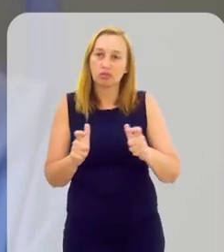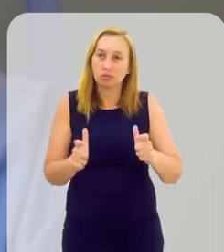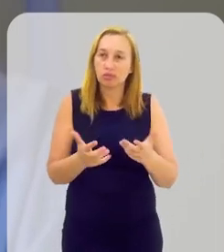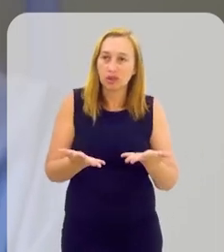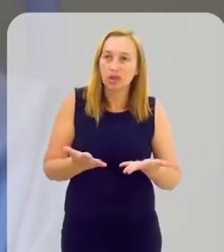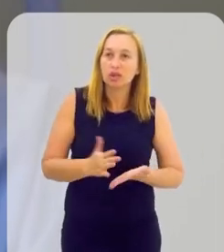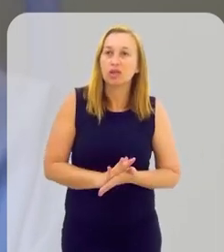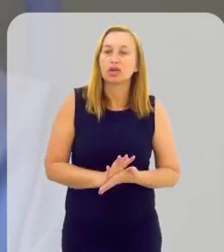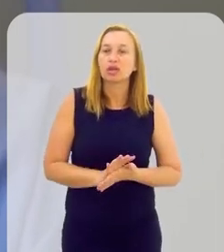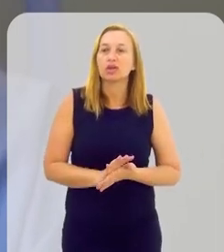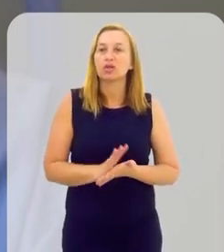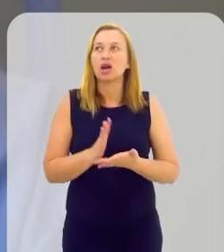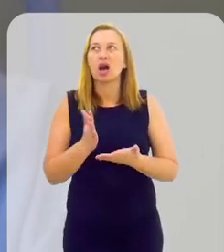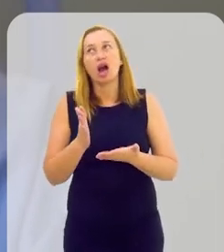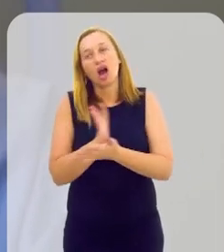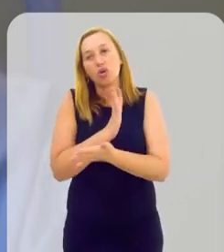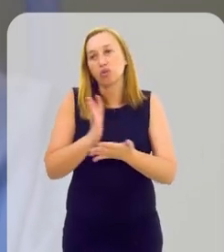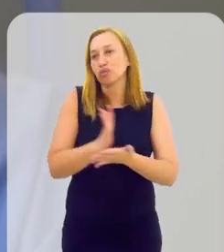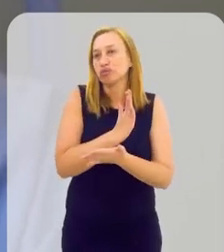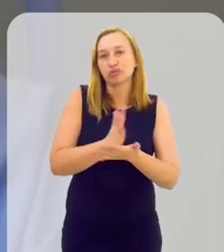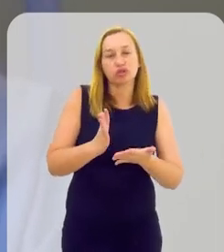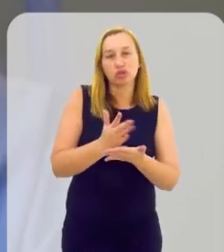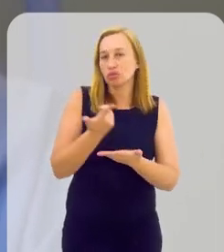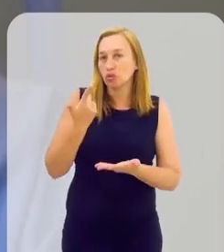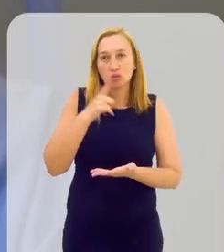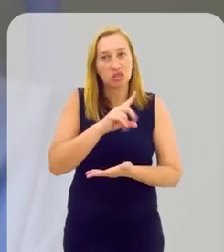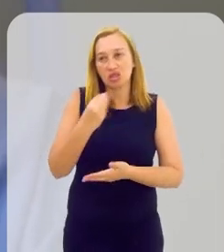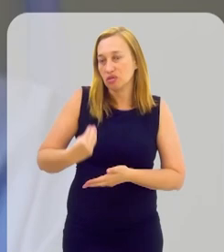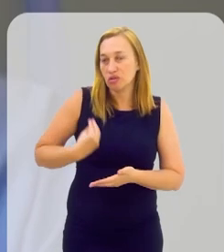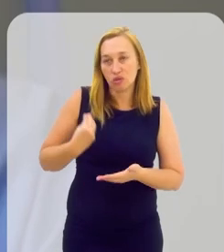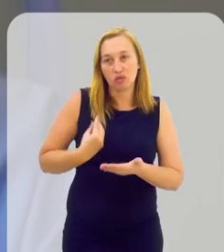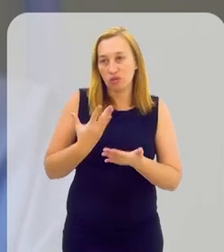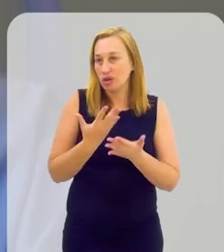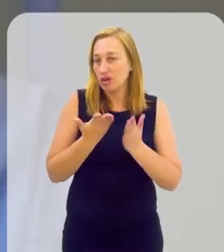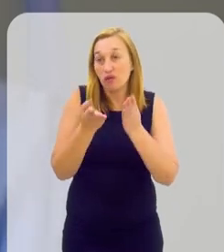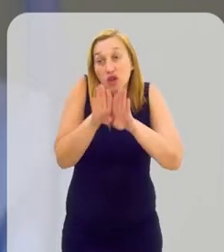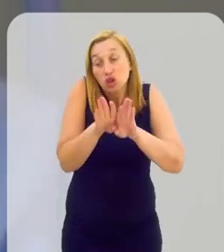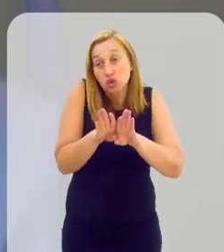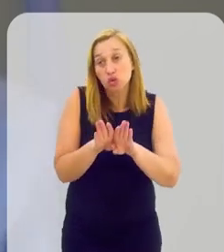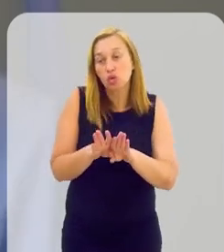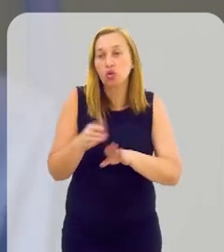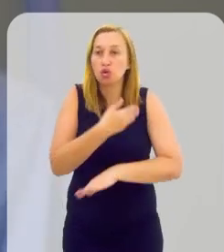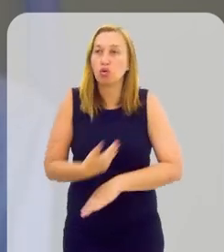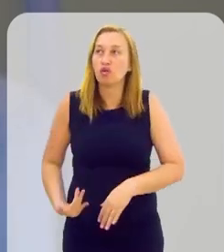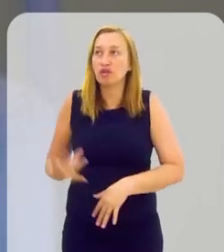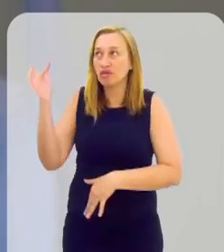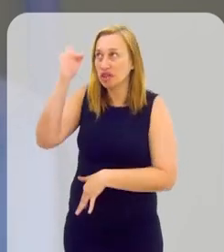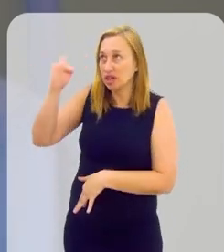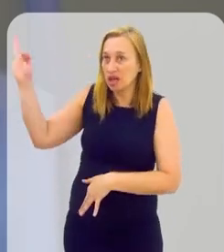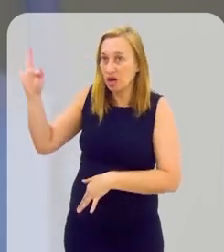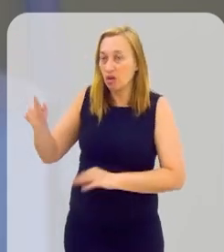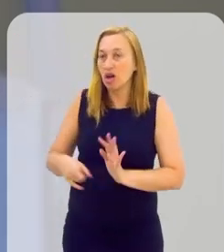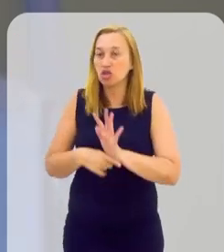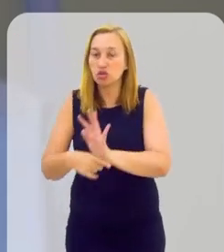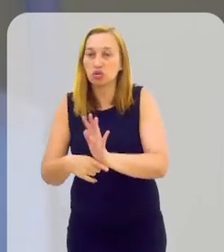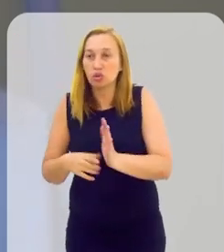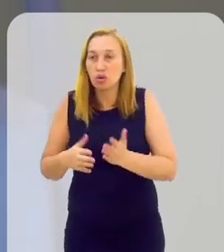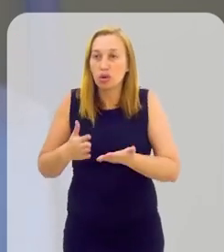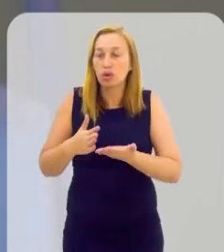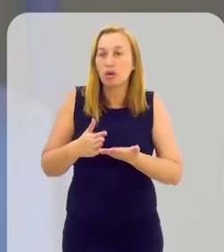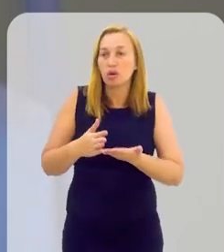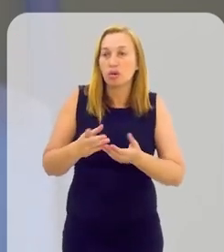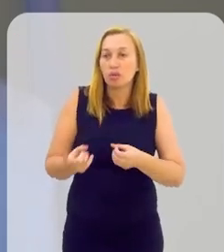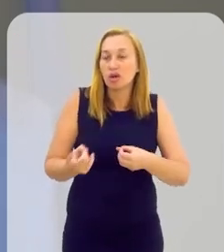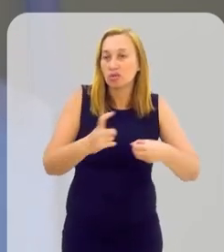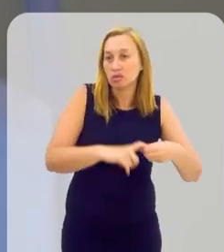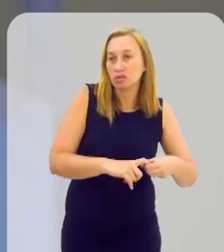dizer assim. Alguns não sobreviveram e rapidamente aquilo que o governo federal disponibilizou para os